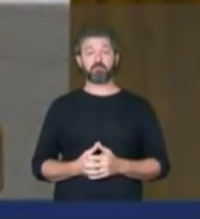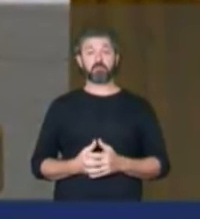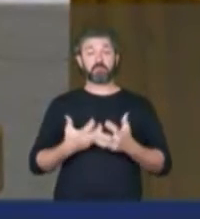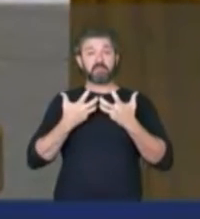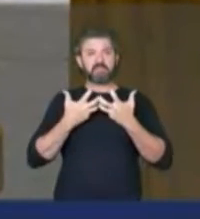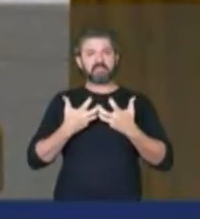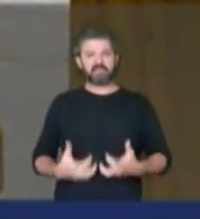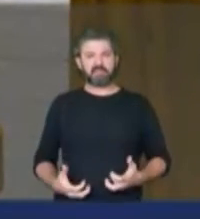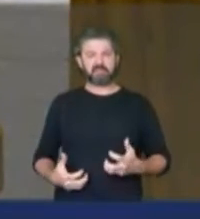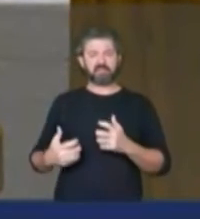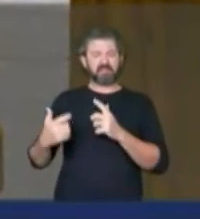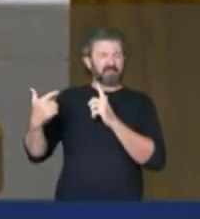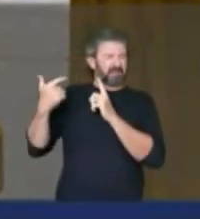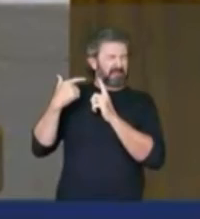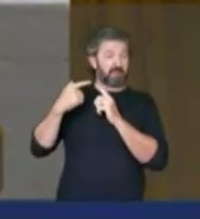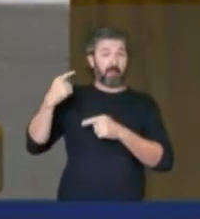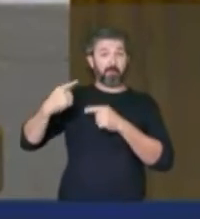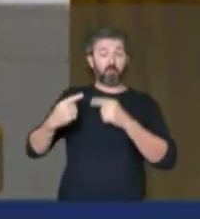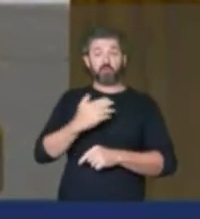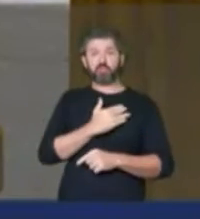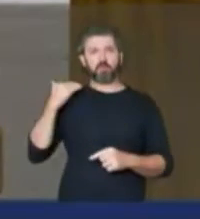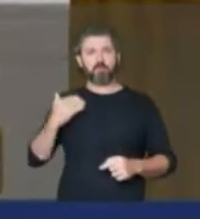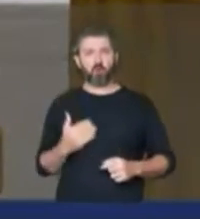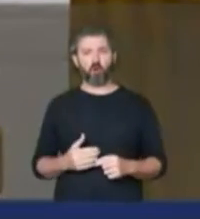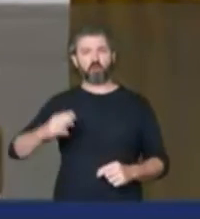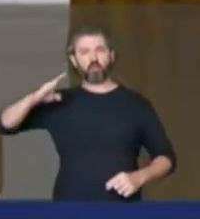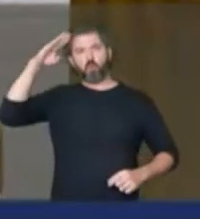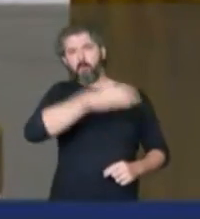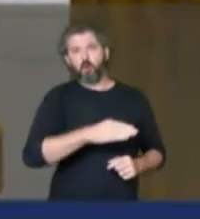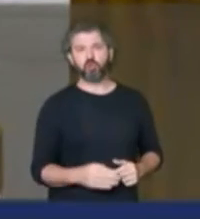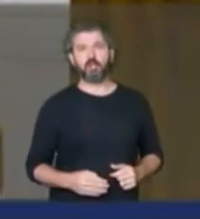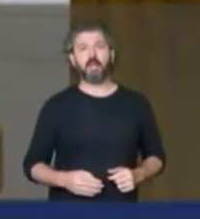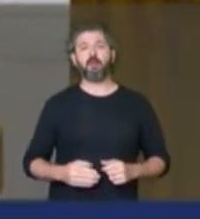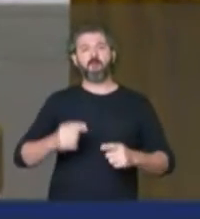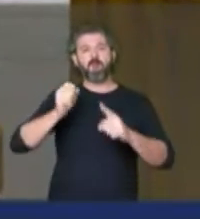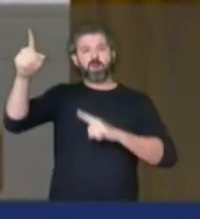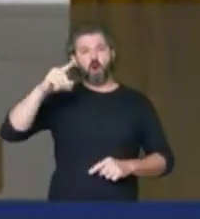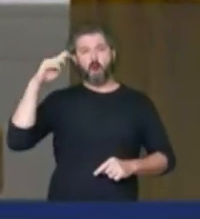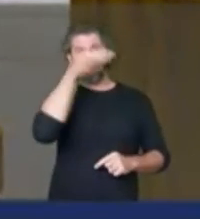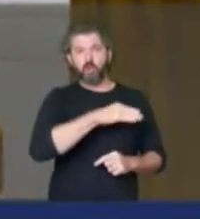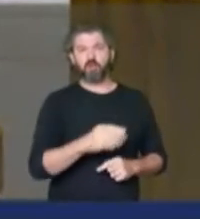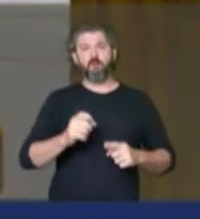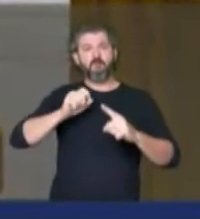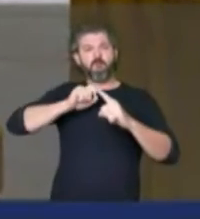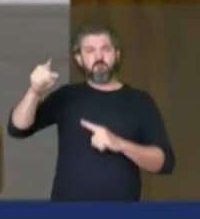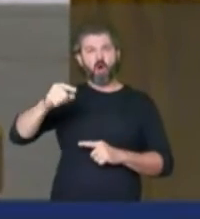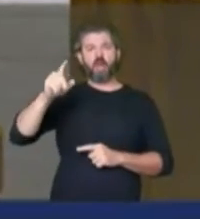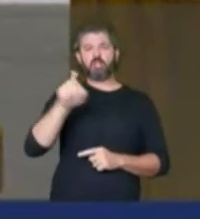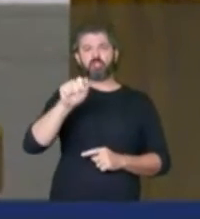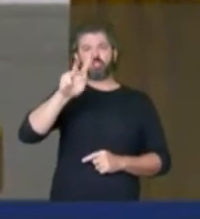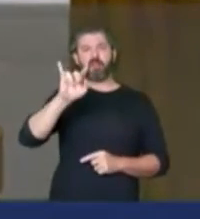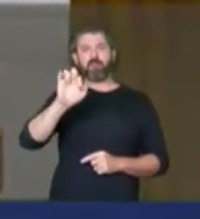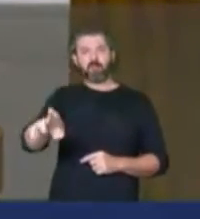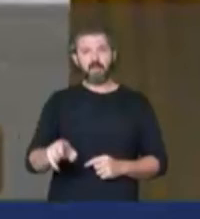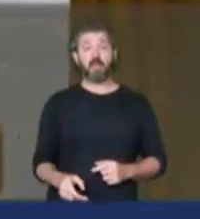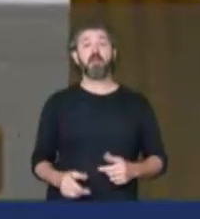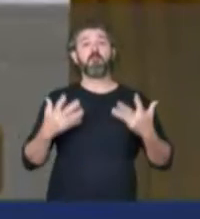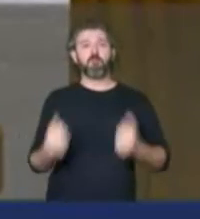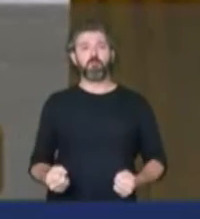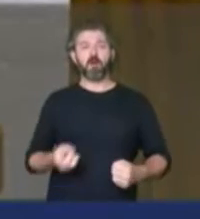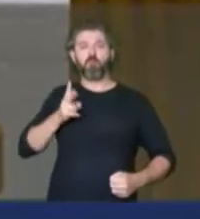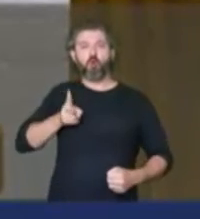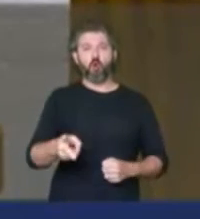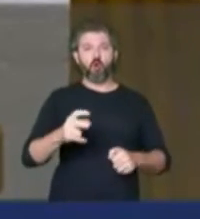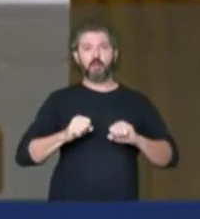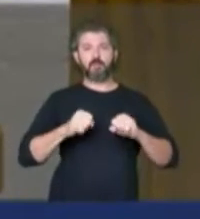Estão cansados de ser alvo da política de morte de Jair Bolsonaro. Fora Bolsonaro, fora Marcelo Xavier. E